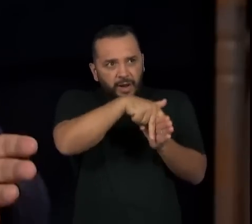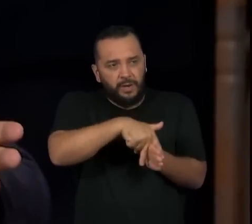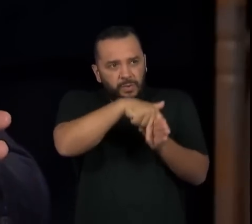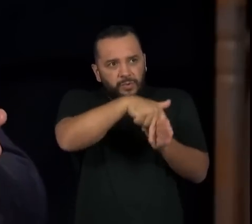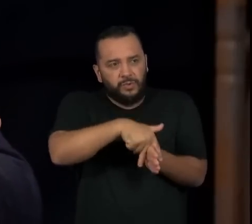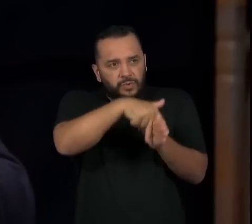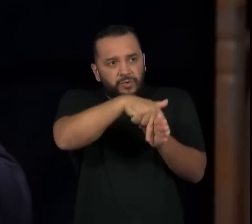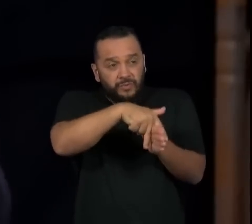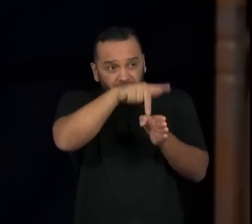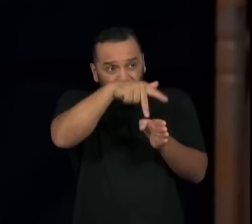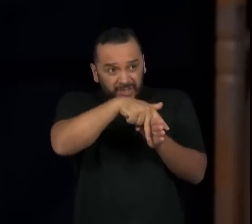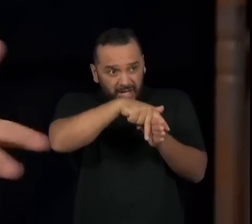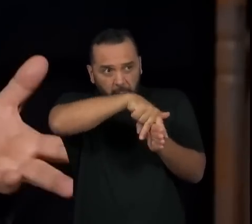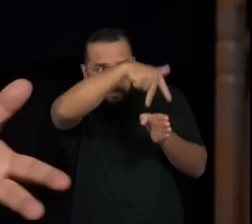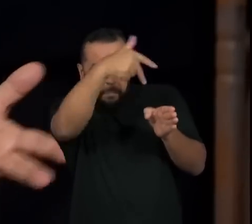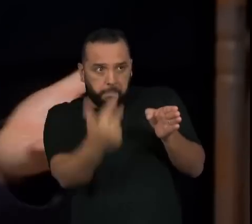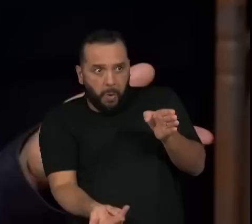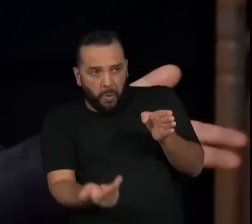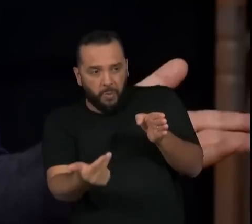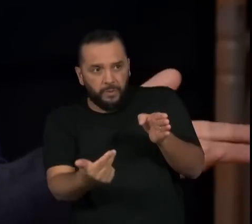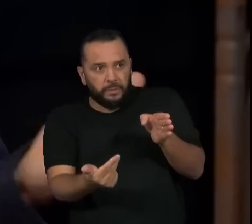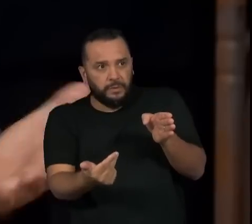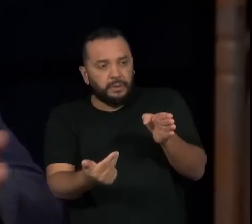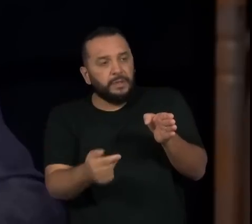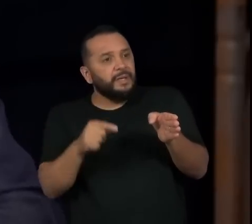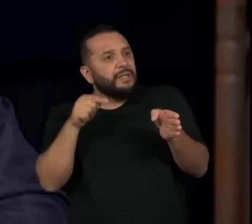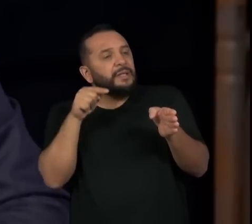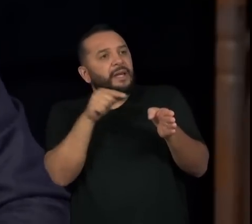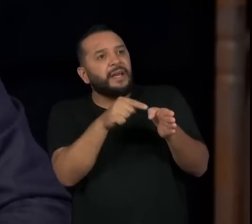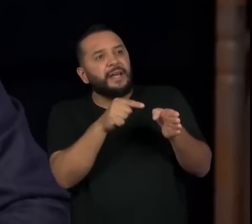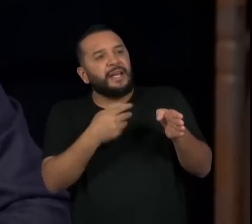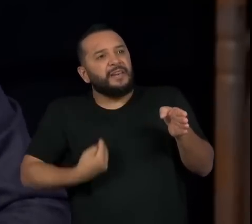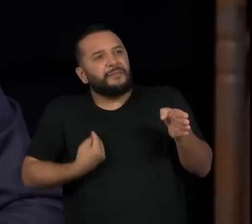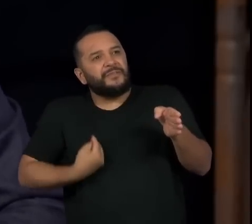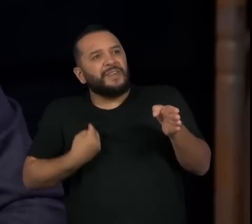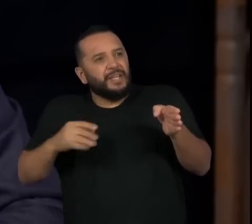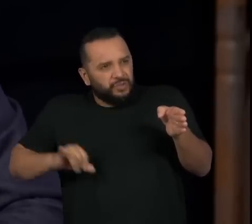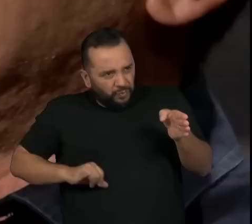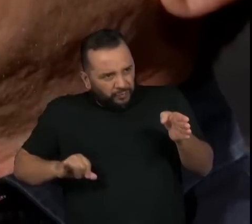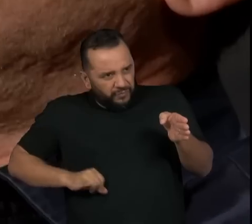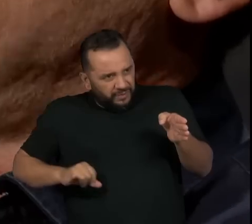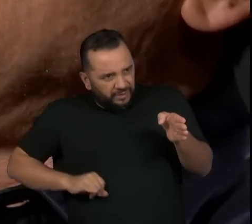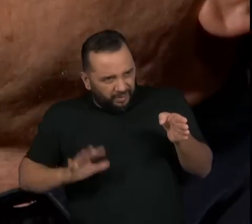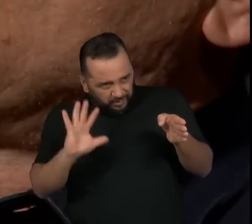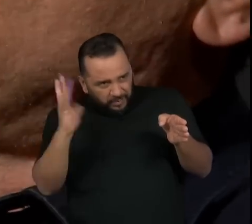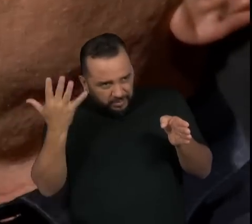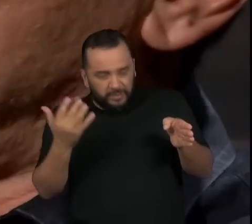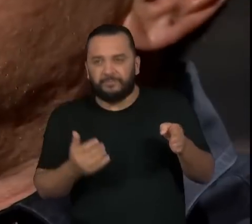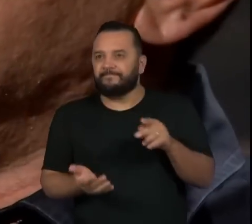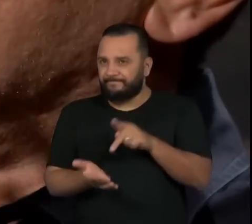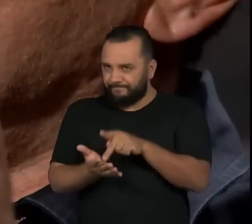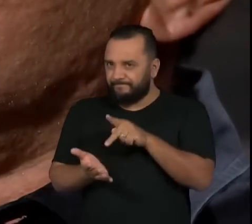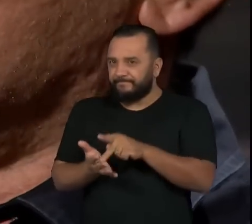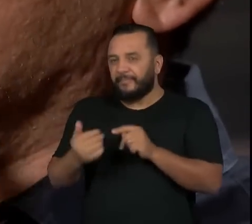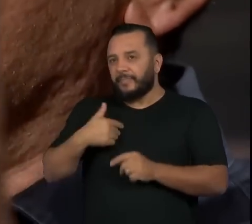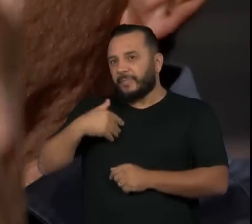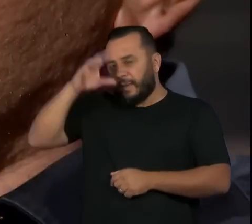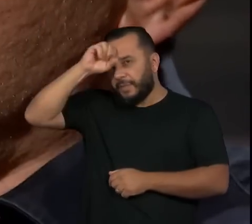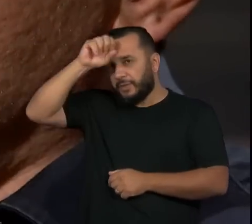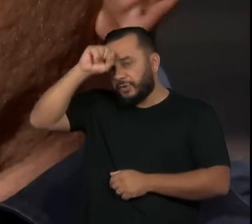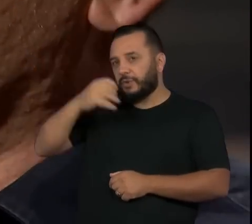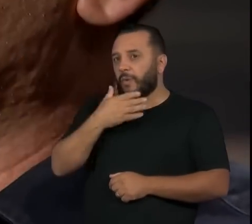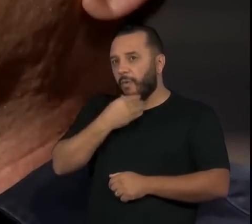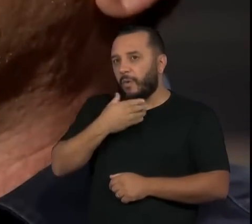Isso. E aí entendeu que eles tinham uma vida muito sofrida, é isso? Eu aprendi com um americano que